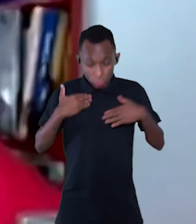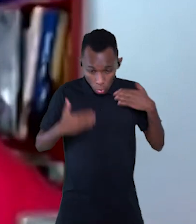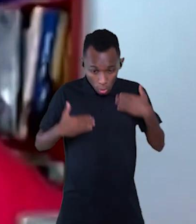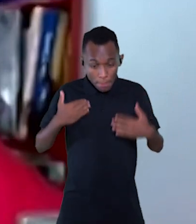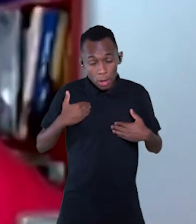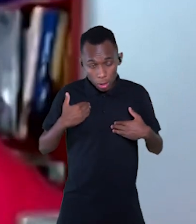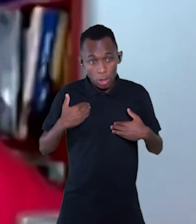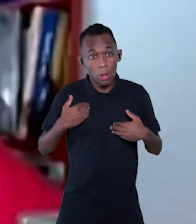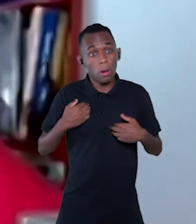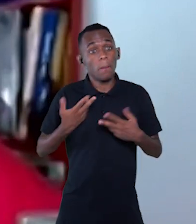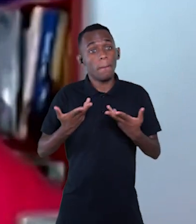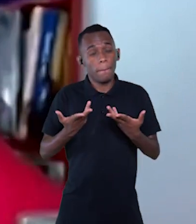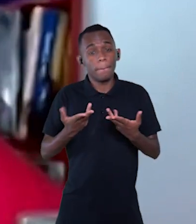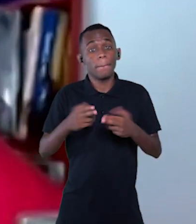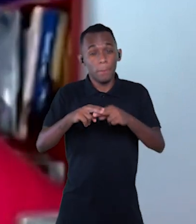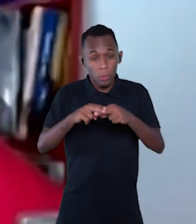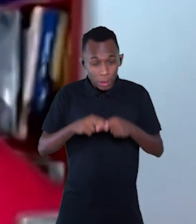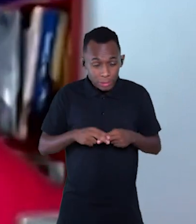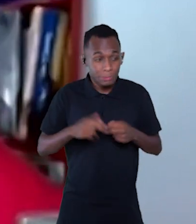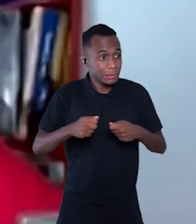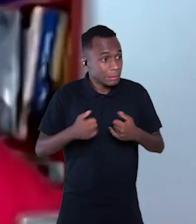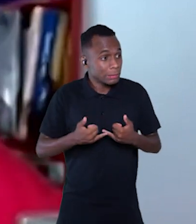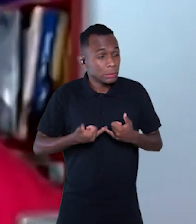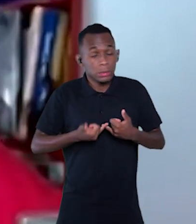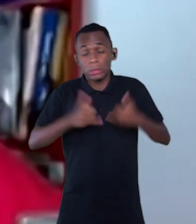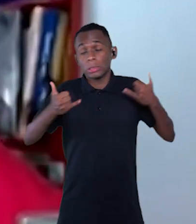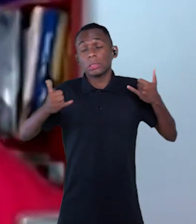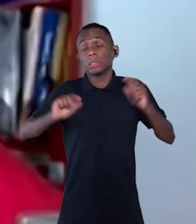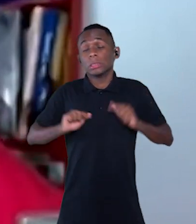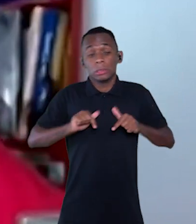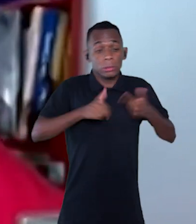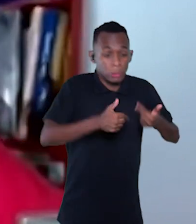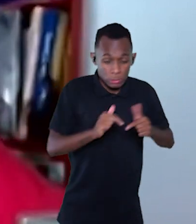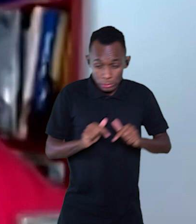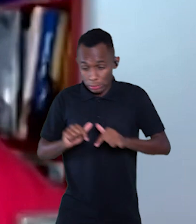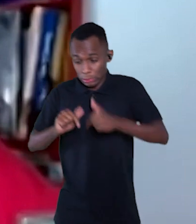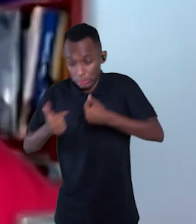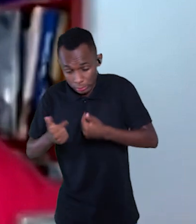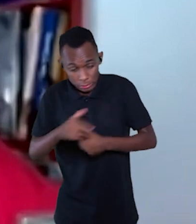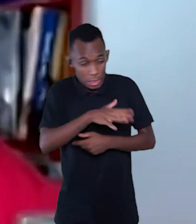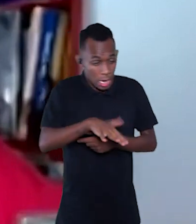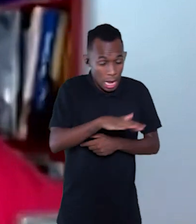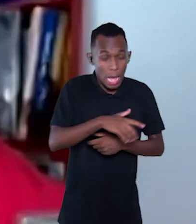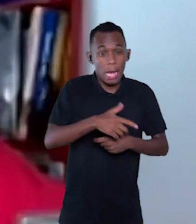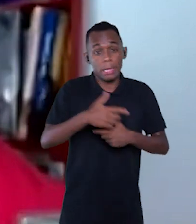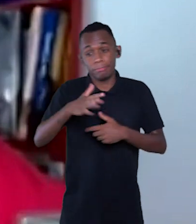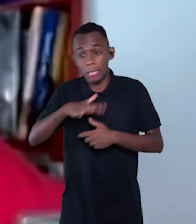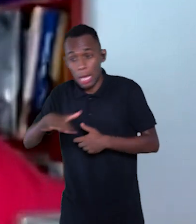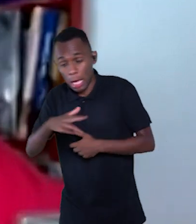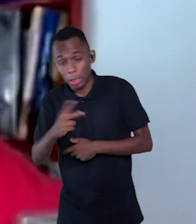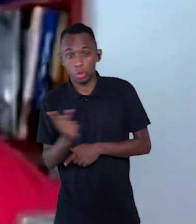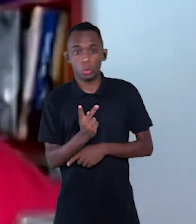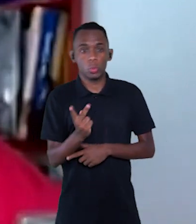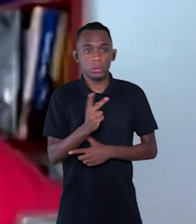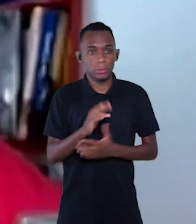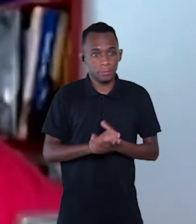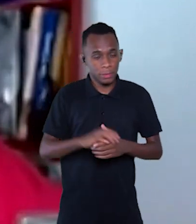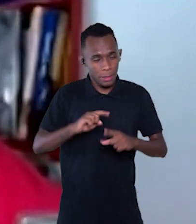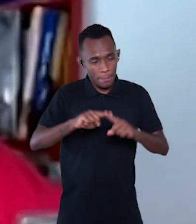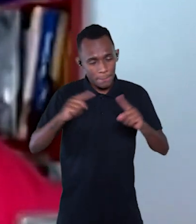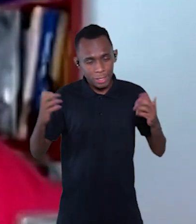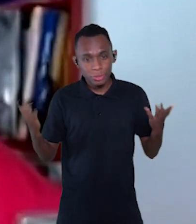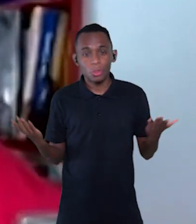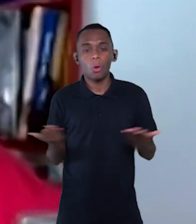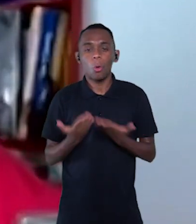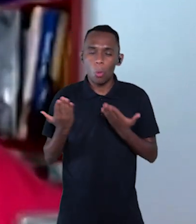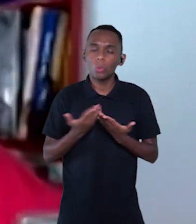conta da demanda de energia que essas duas profissões me traziam. Mas eu acho que hoje eu